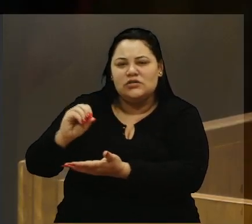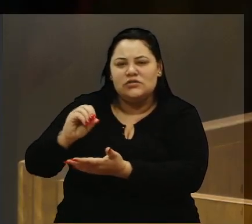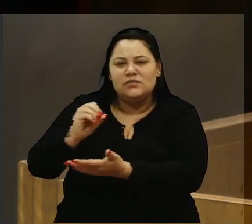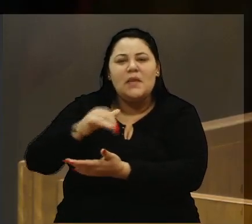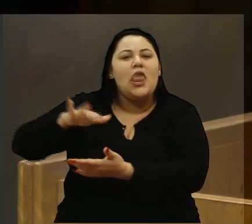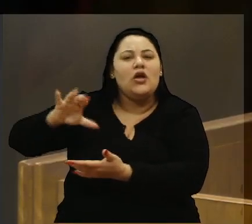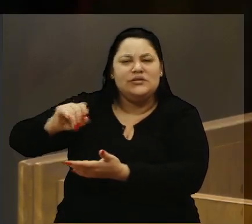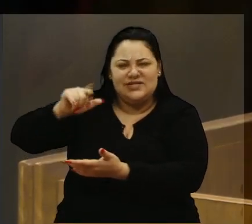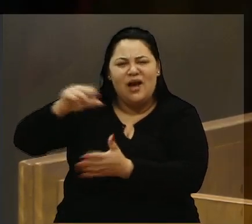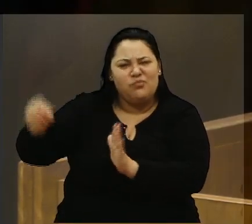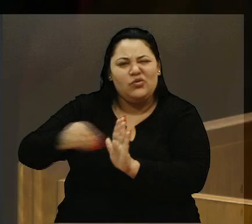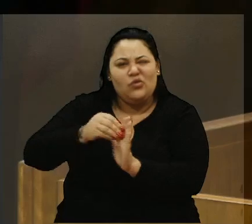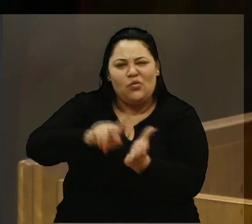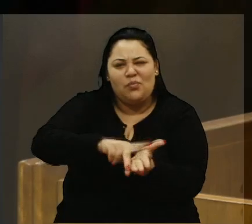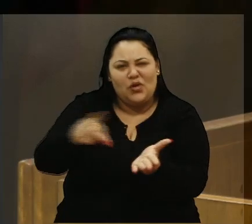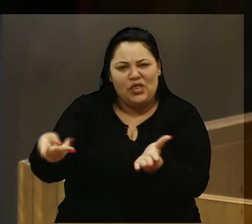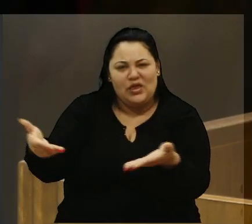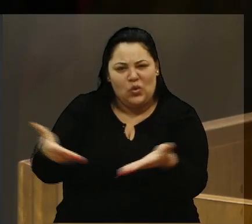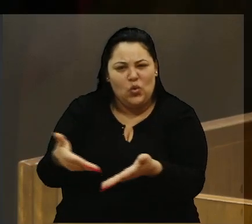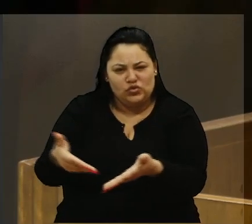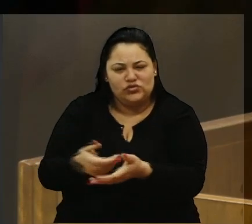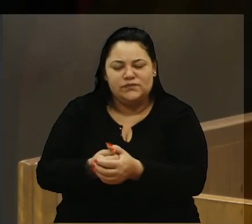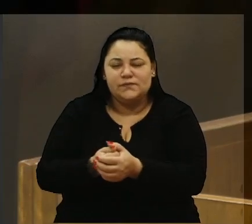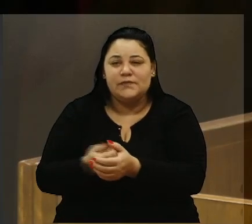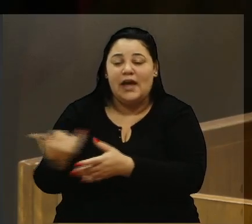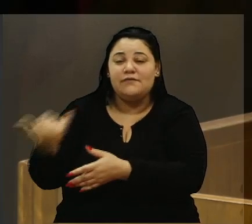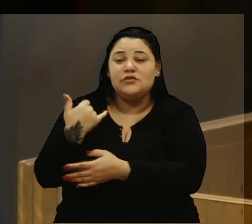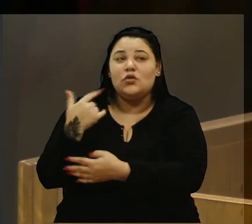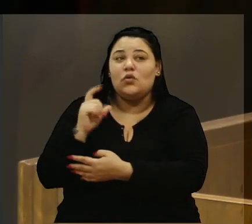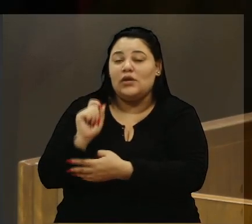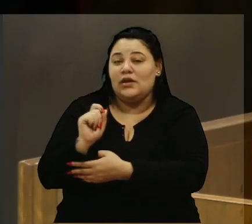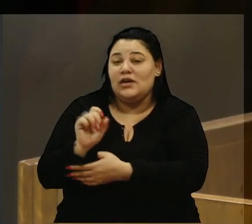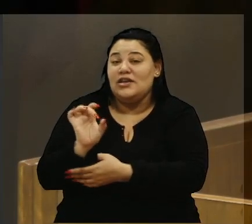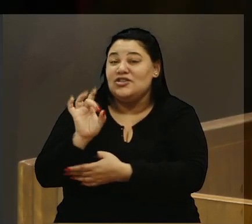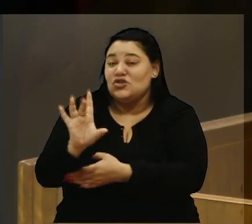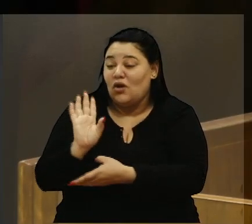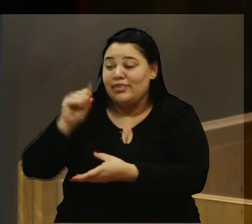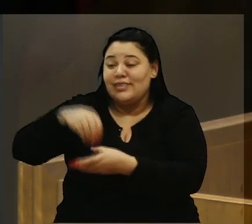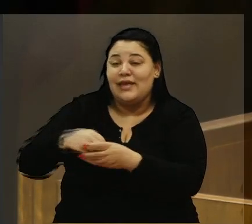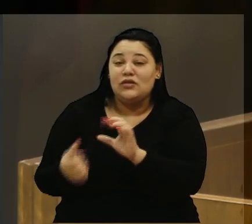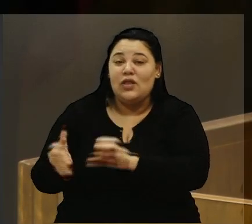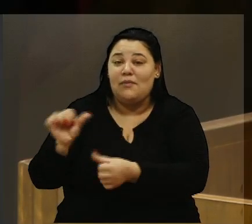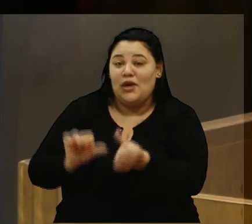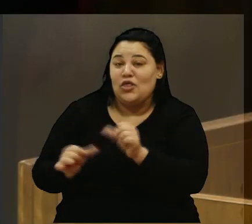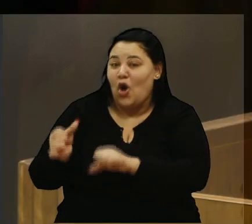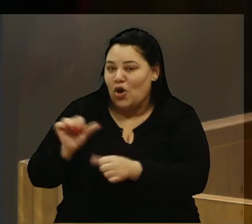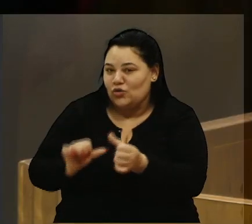hoje. Ele me dizia que só nos laboratórios,